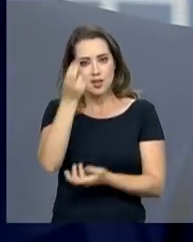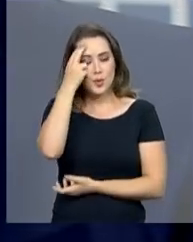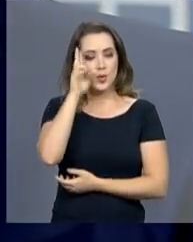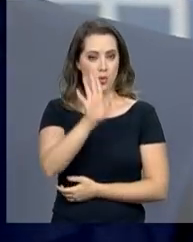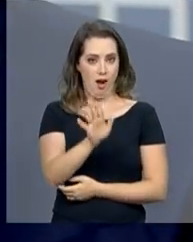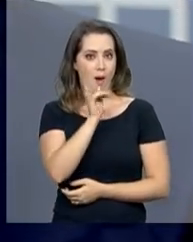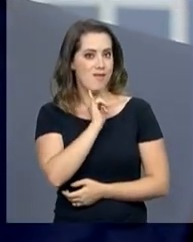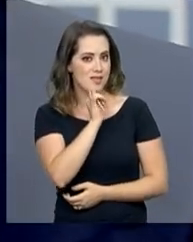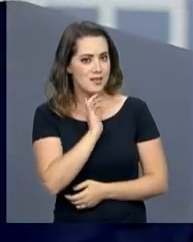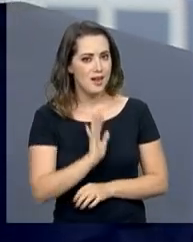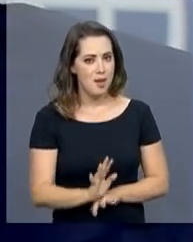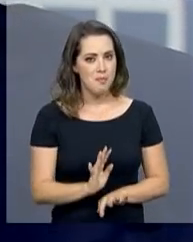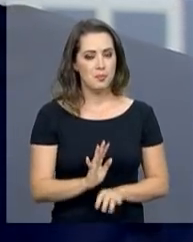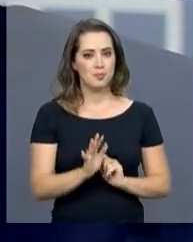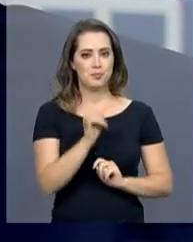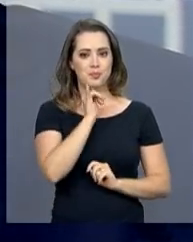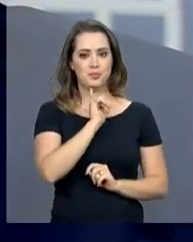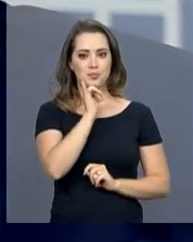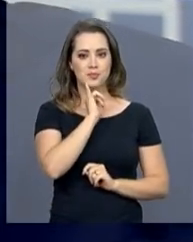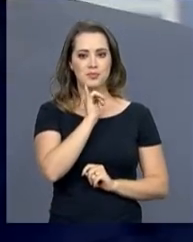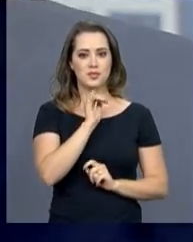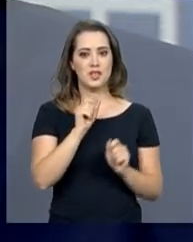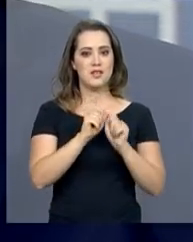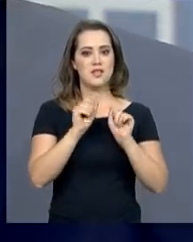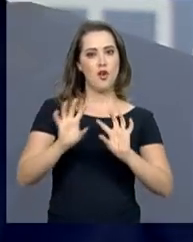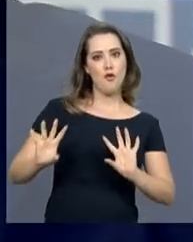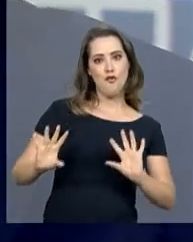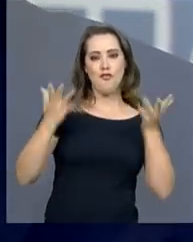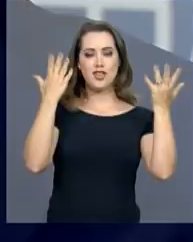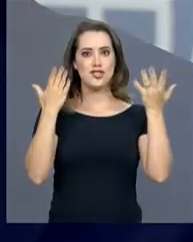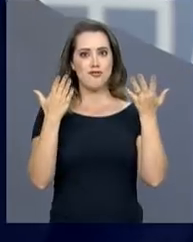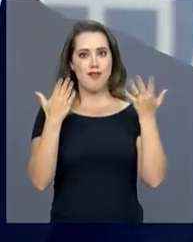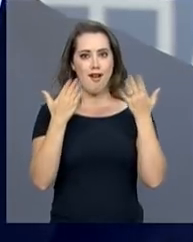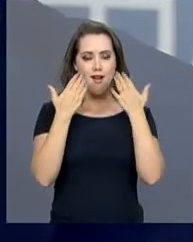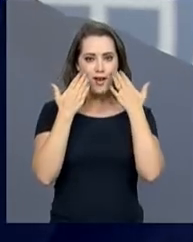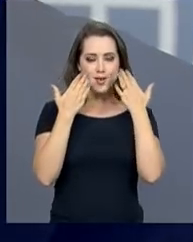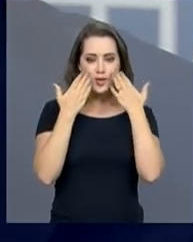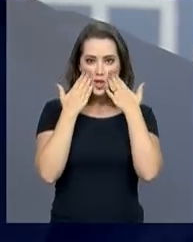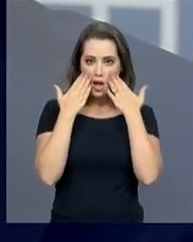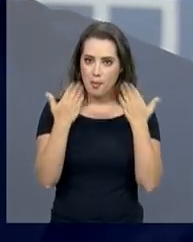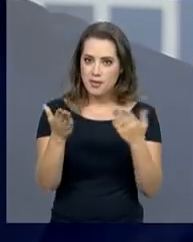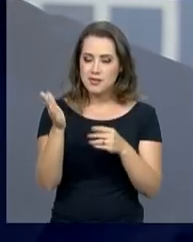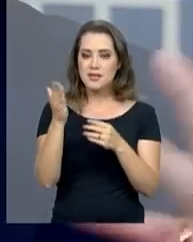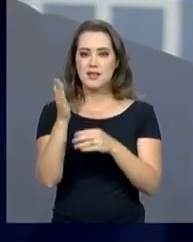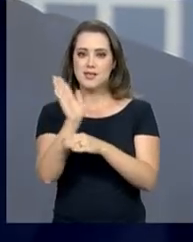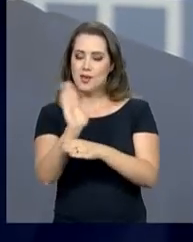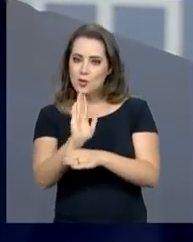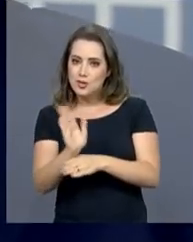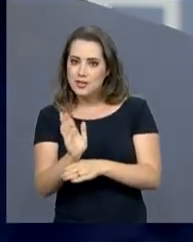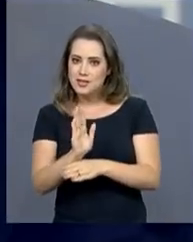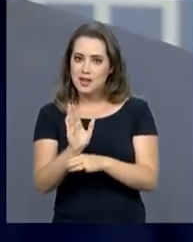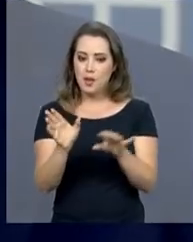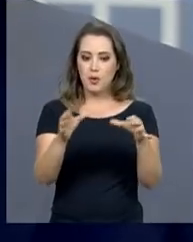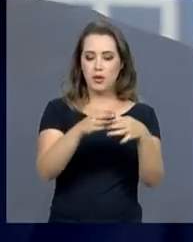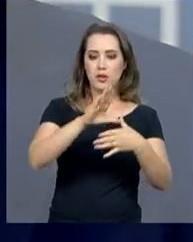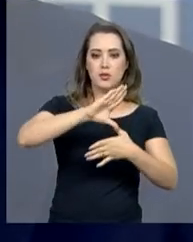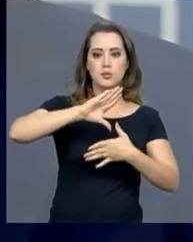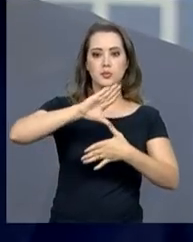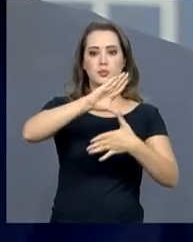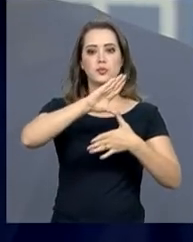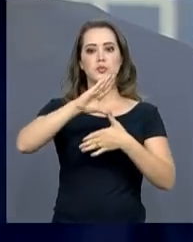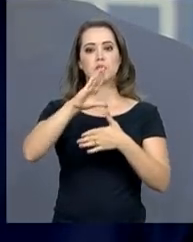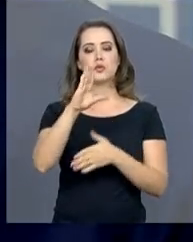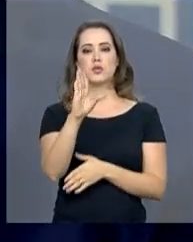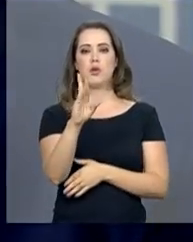11 com é um festival de cinema entre os países do brics não é eu até cheguei a sugerir nós poderemos fazer também